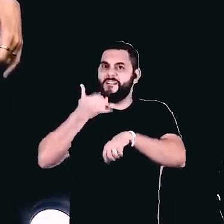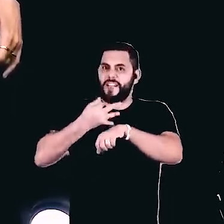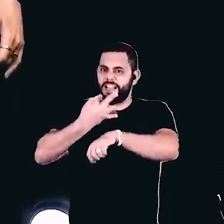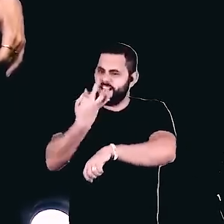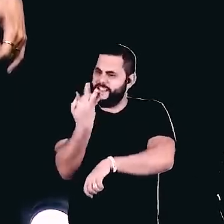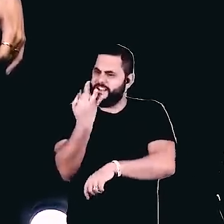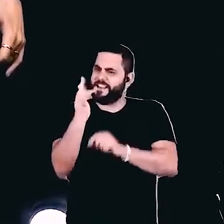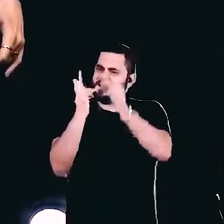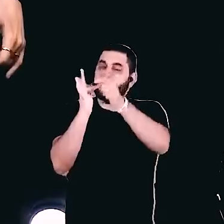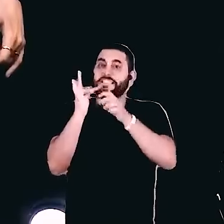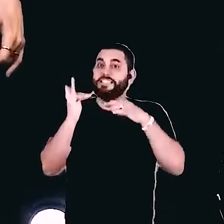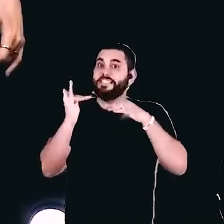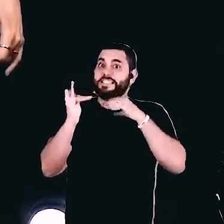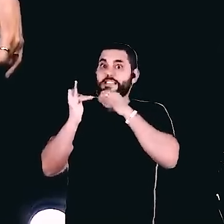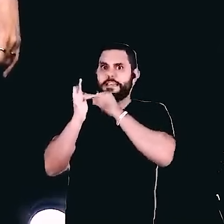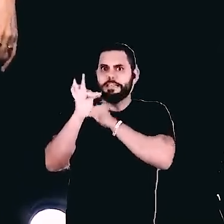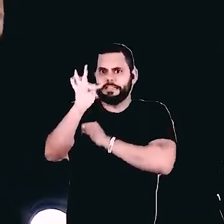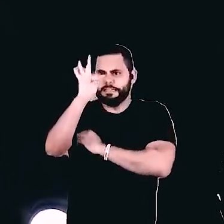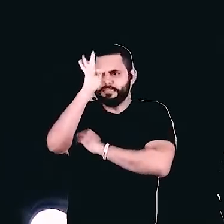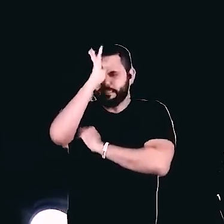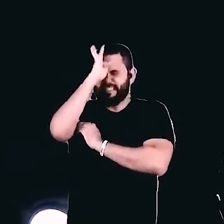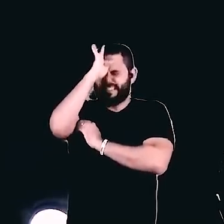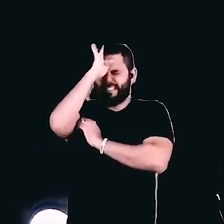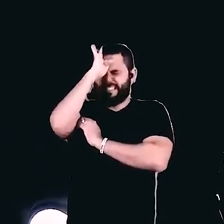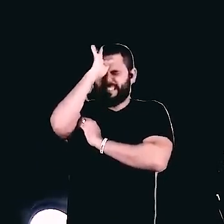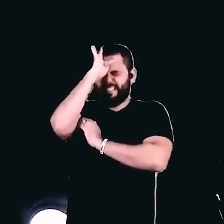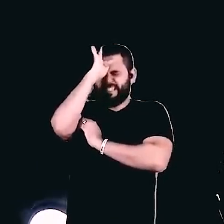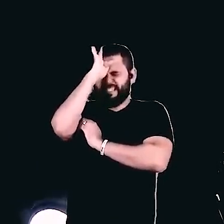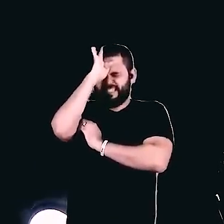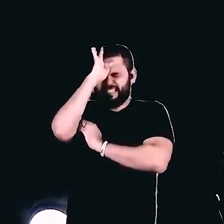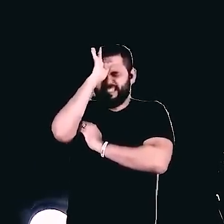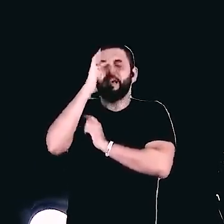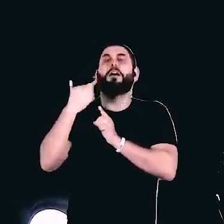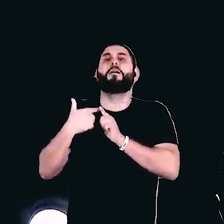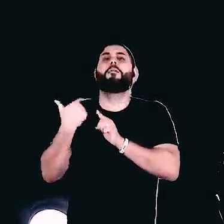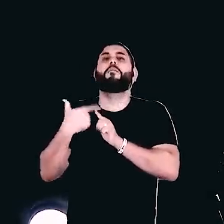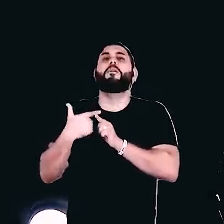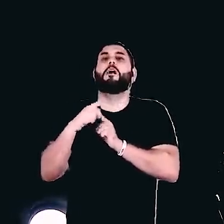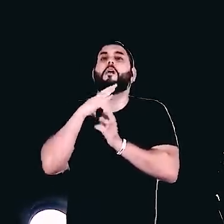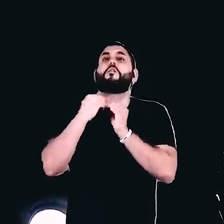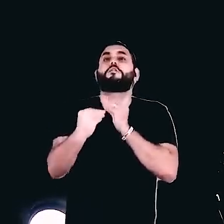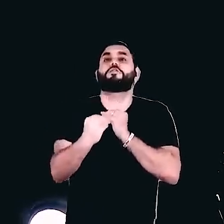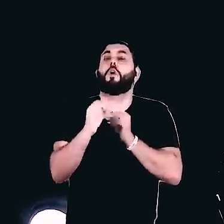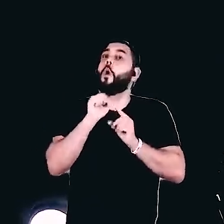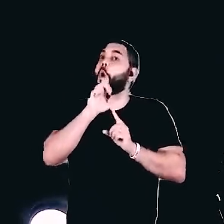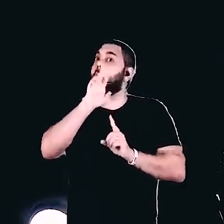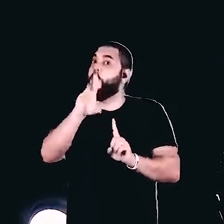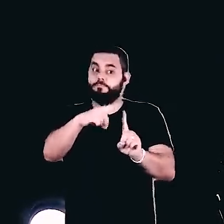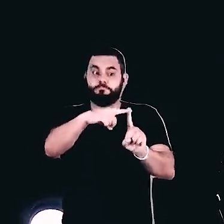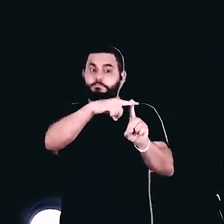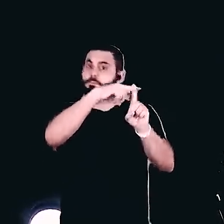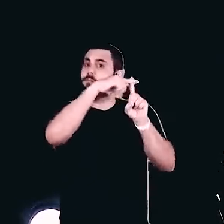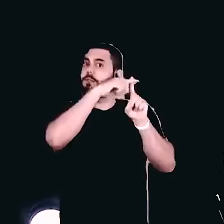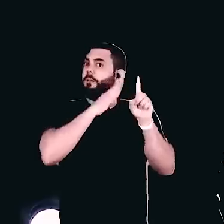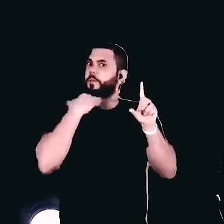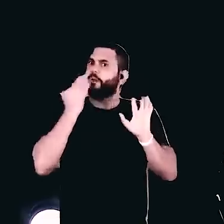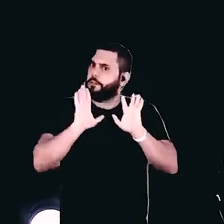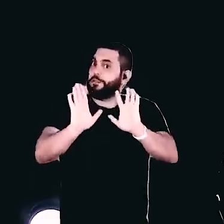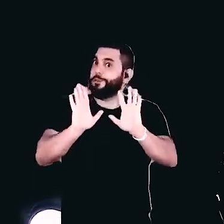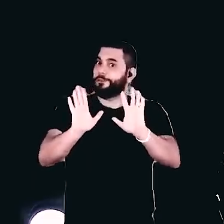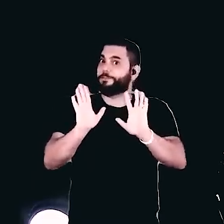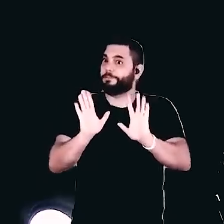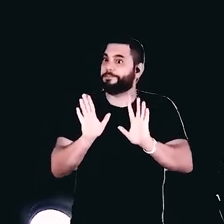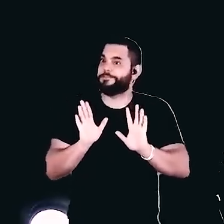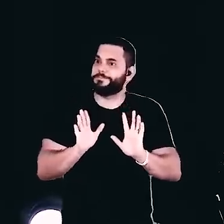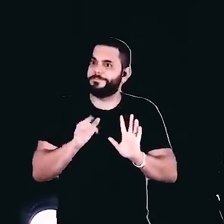na sua testa, um F de fugitivos, ou eles podiam até mesmo ser crucificados. Ou seja, a situação